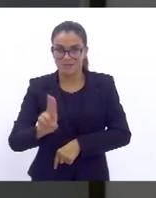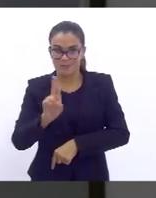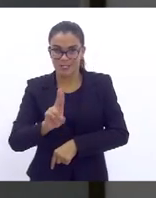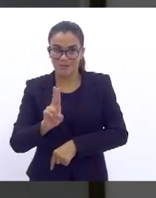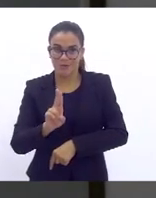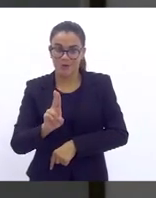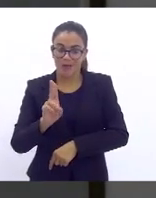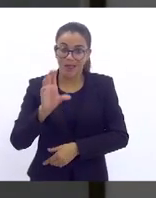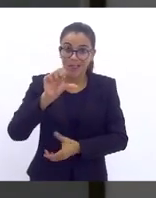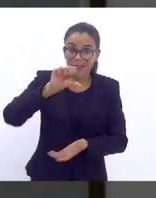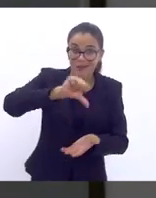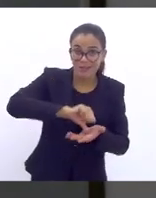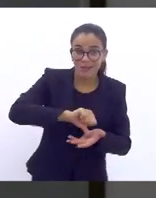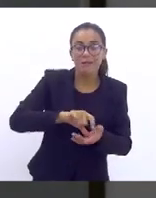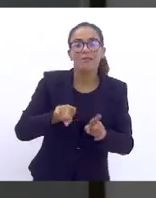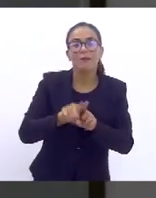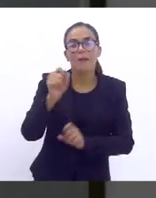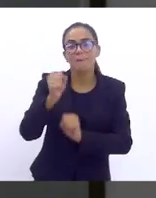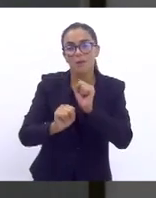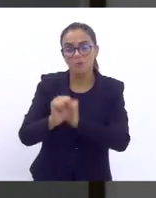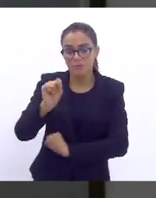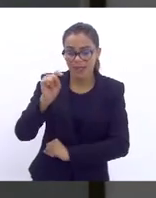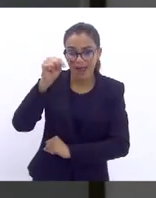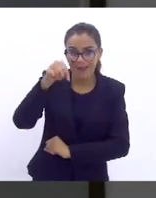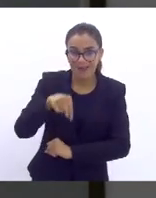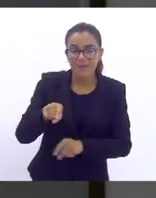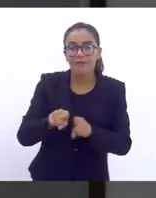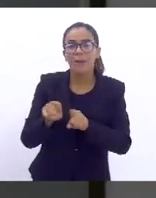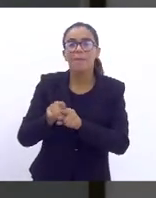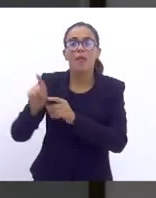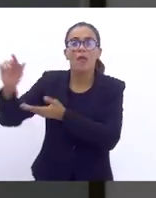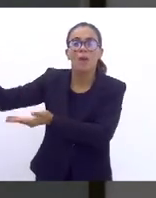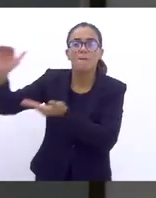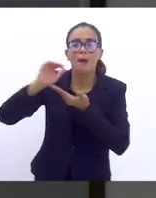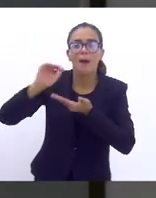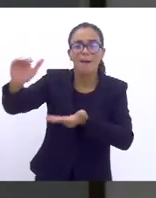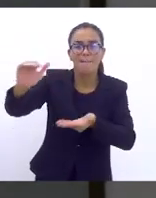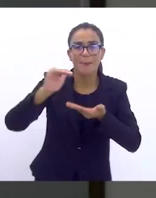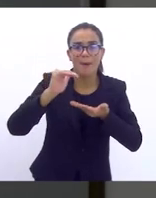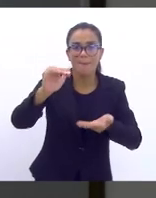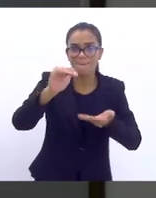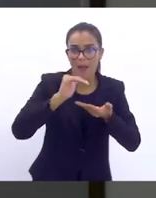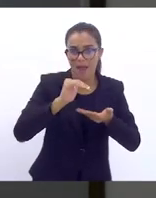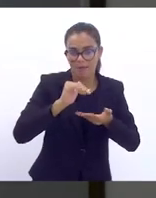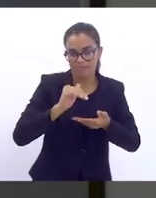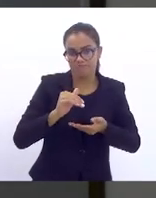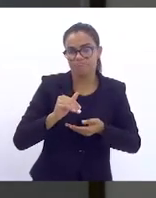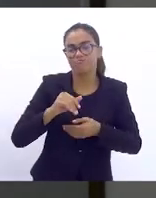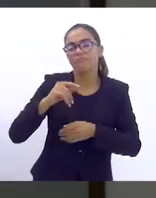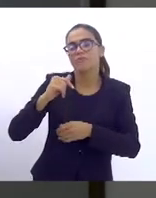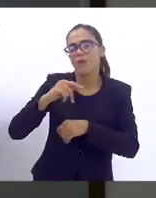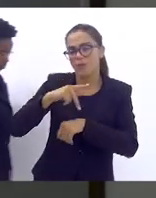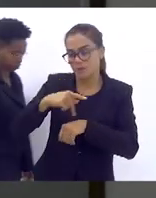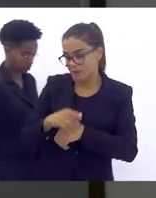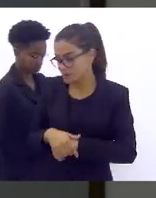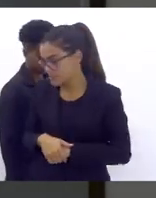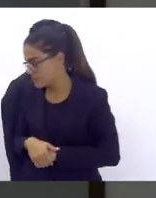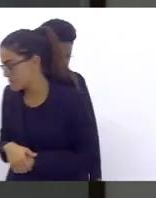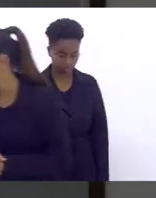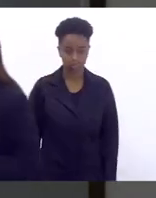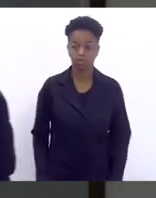Matriz que são gerados localmente e o que são importados que tem a ver com que nós falamos aqui sobre a questão